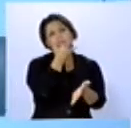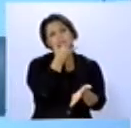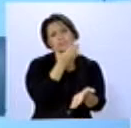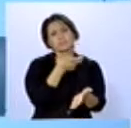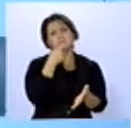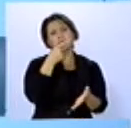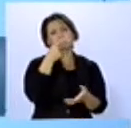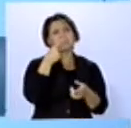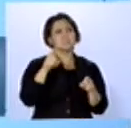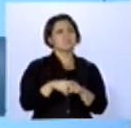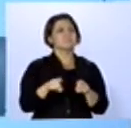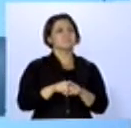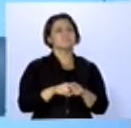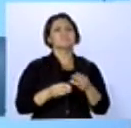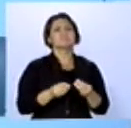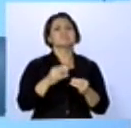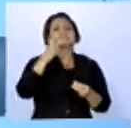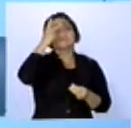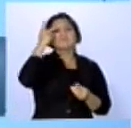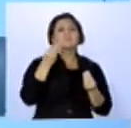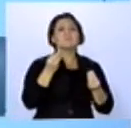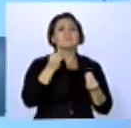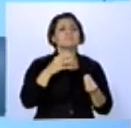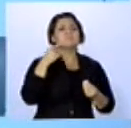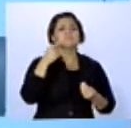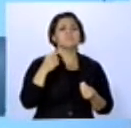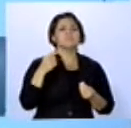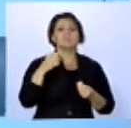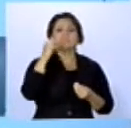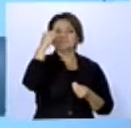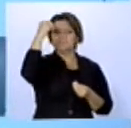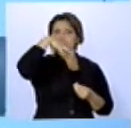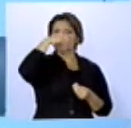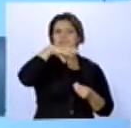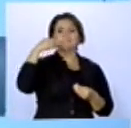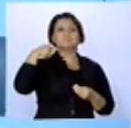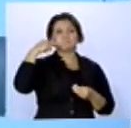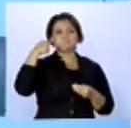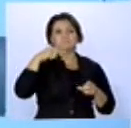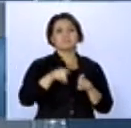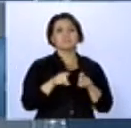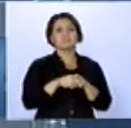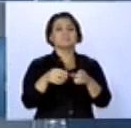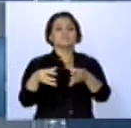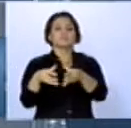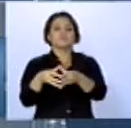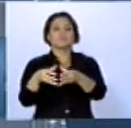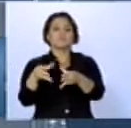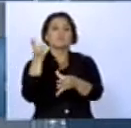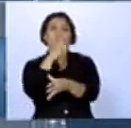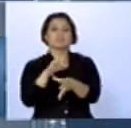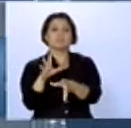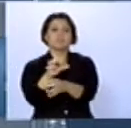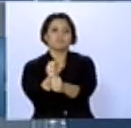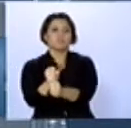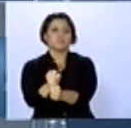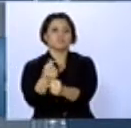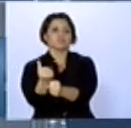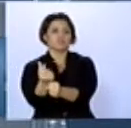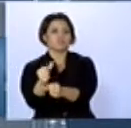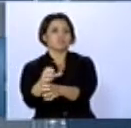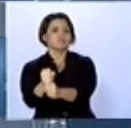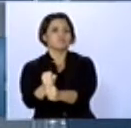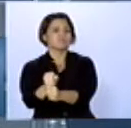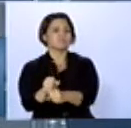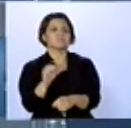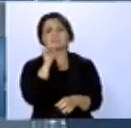mas é uma excreiência jurídica Porque como se fosse para os os para os partidos arrecadarem pelo fato seguinte É